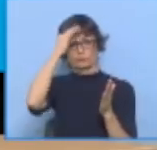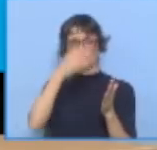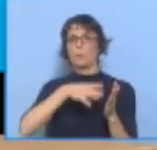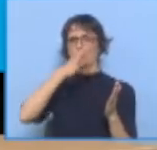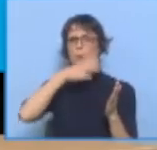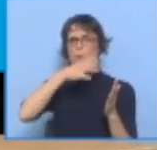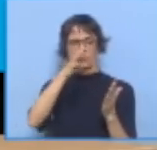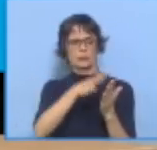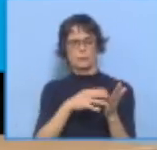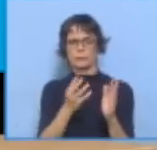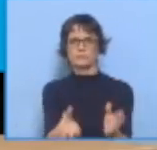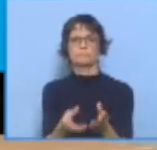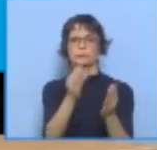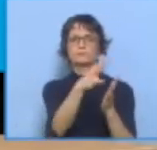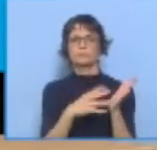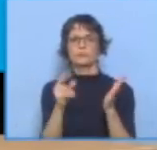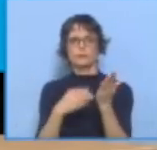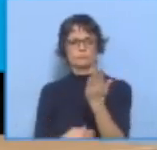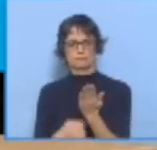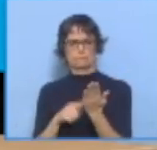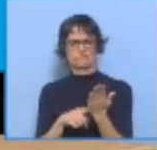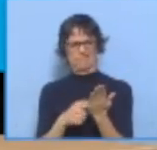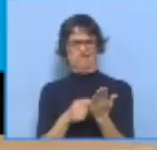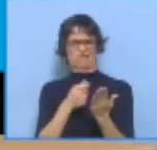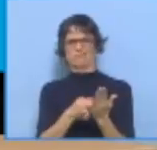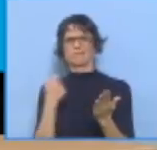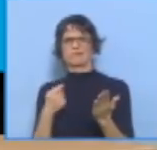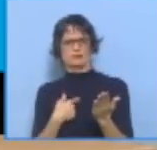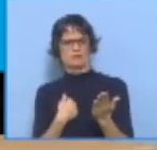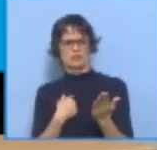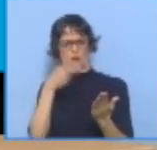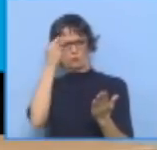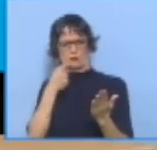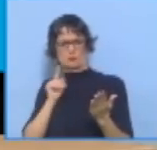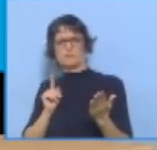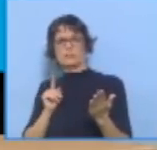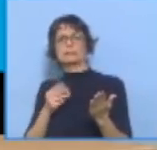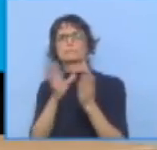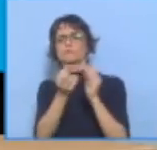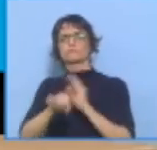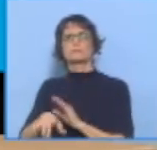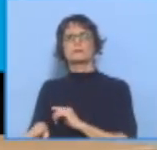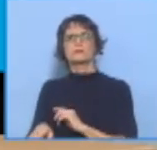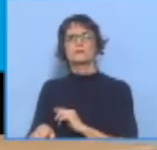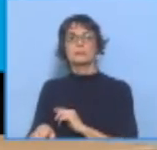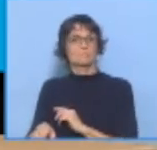corresponde àquilo que eu dizia e a minha reação imediata é excluí-lo. Agora, é evidente que